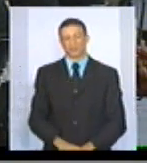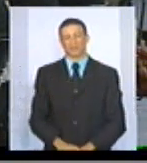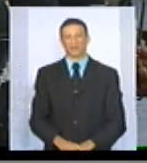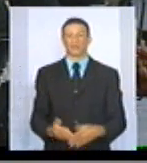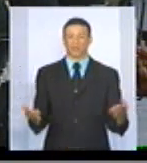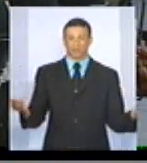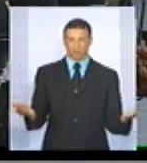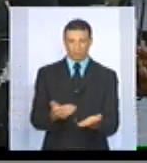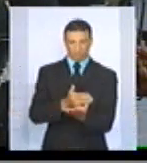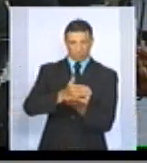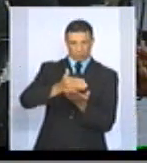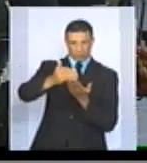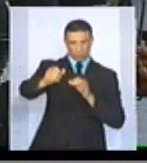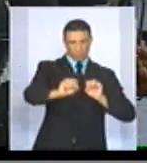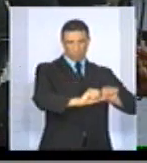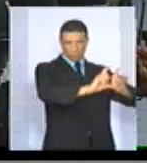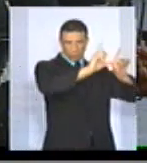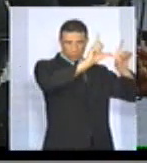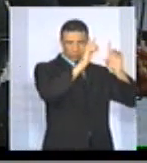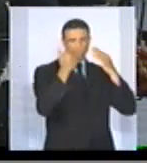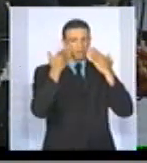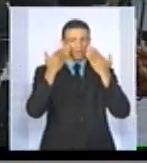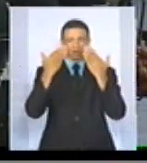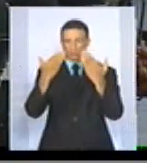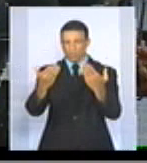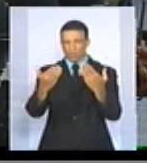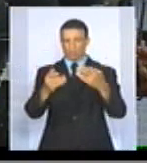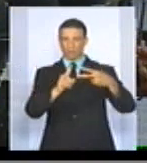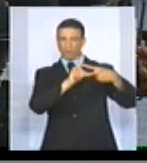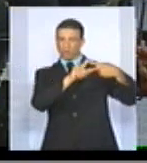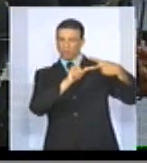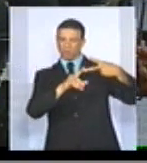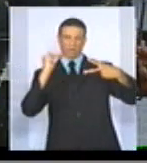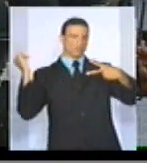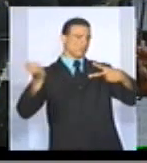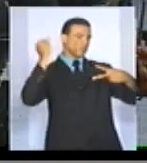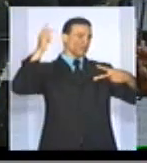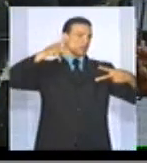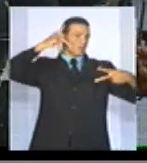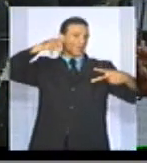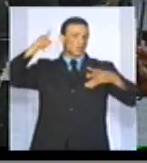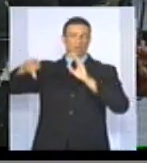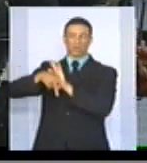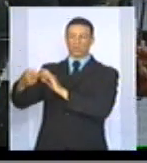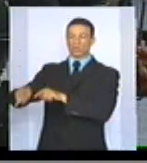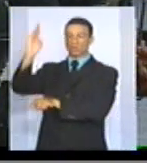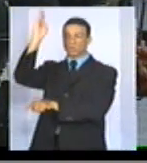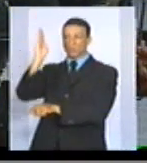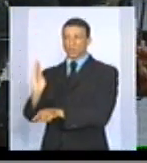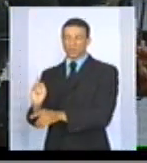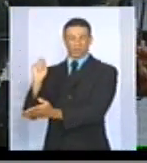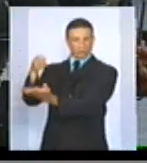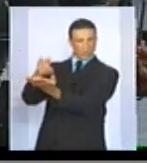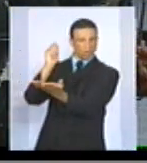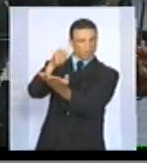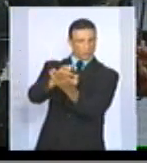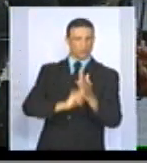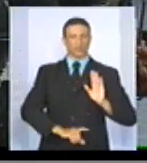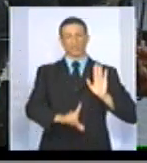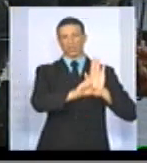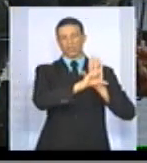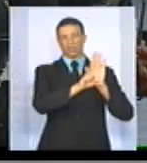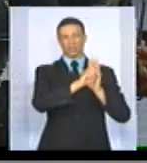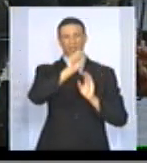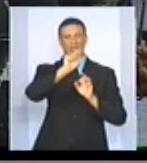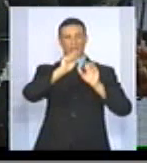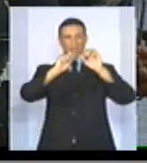Nós iniciamos a nossa apresentação com dois dos princípios da Política Nacional das Relações de Consumo, presentes no artigo 4 do Código de Proteção